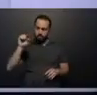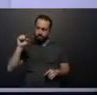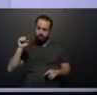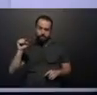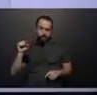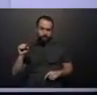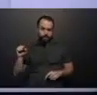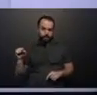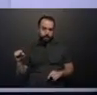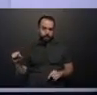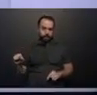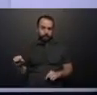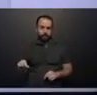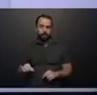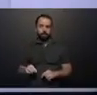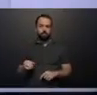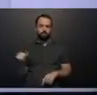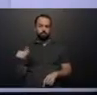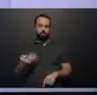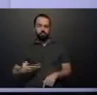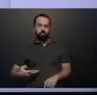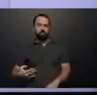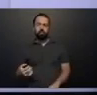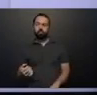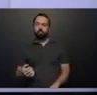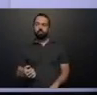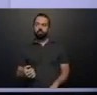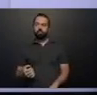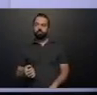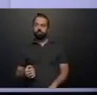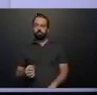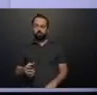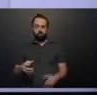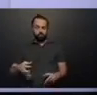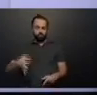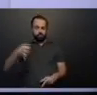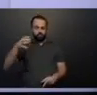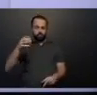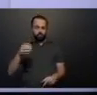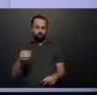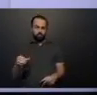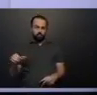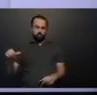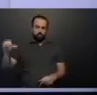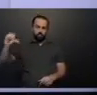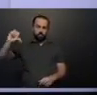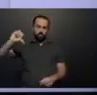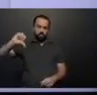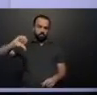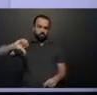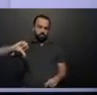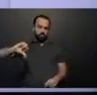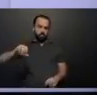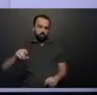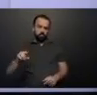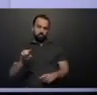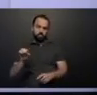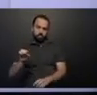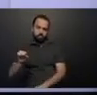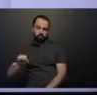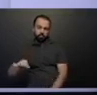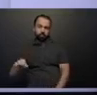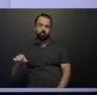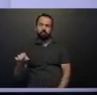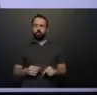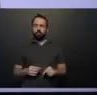só que não tanto quanto as pipetas. E geralmente as provetas são utilizadas para medir líquidos. As